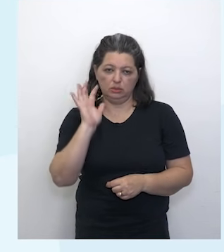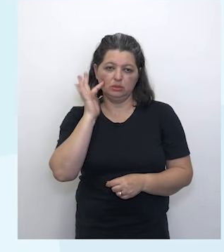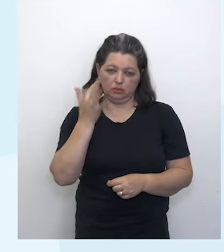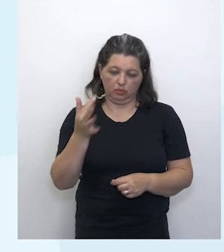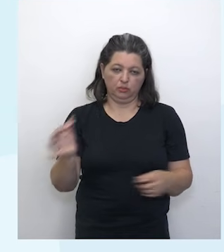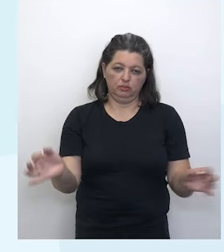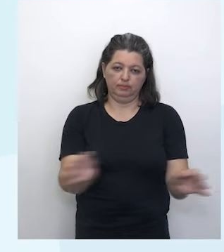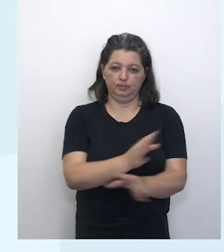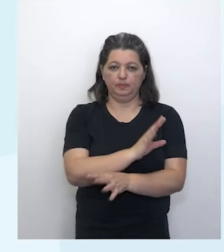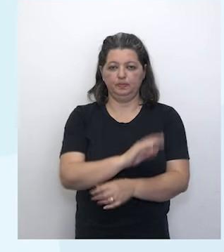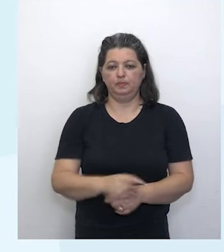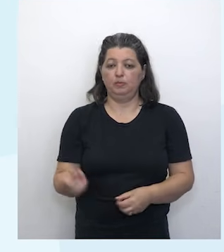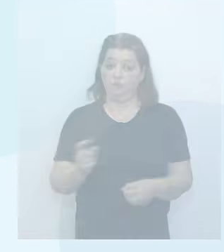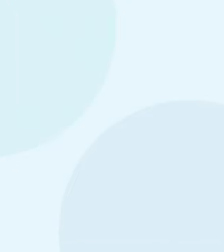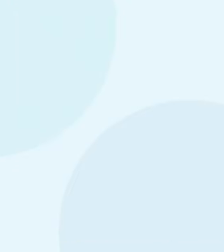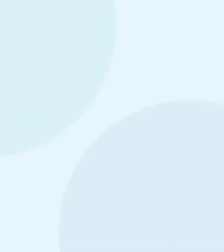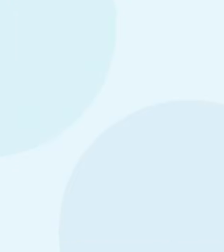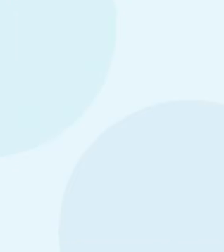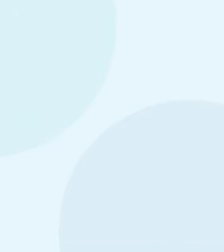volta.